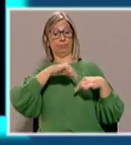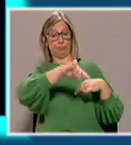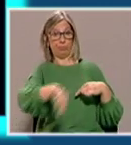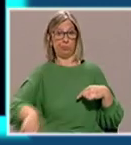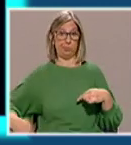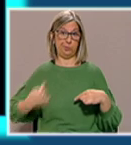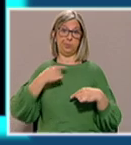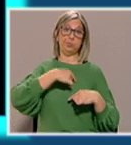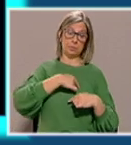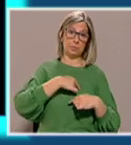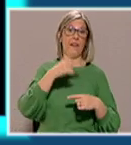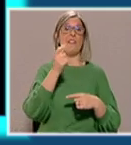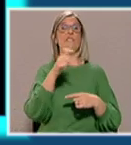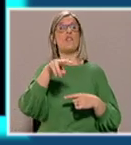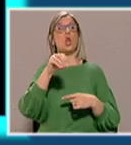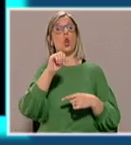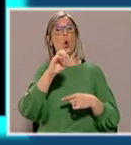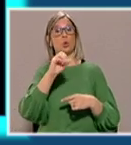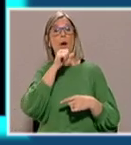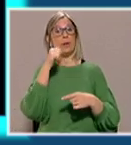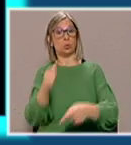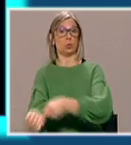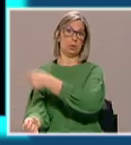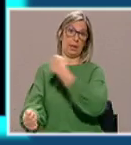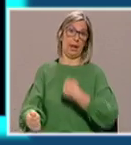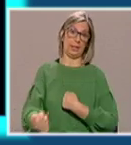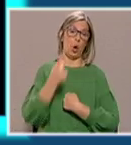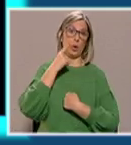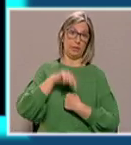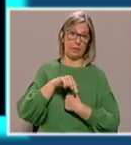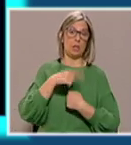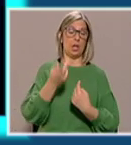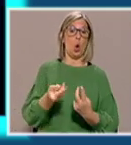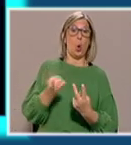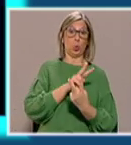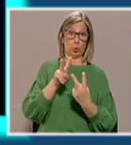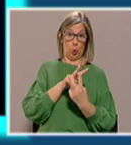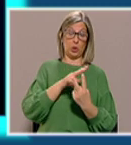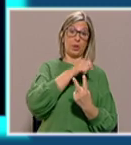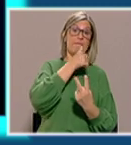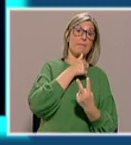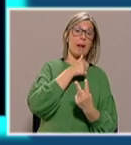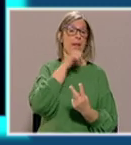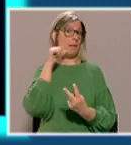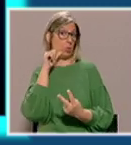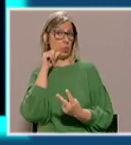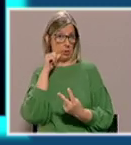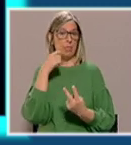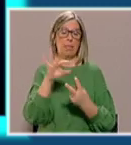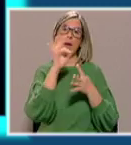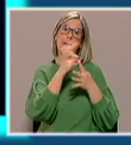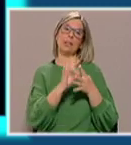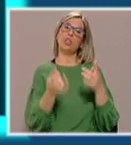impulsiona até aos pulmões num circuito contínuo. O sangue arterial e o venoso têm assim características